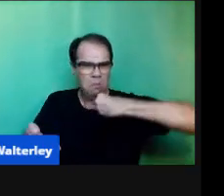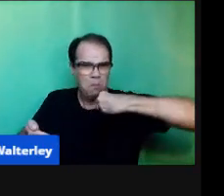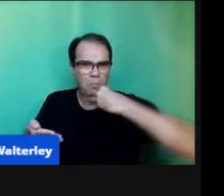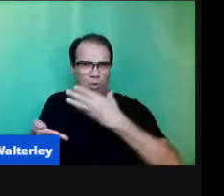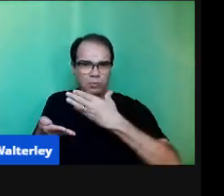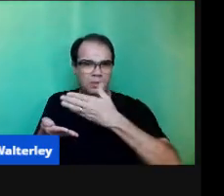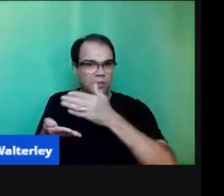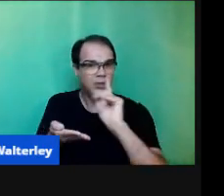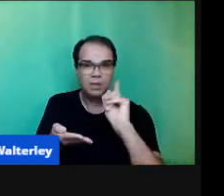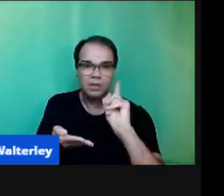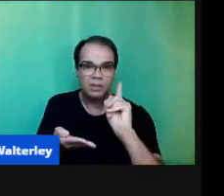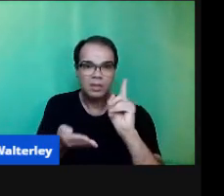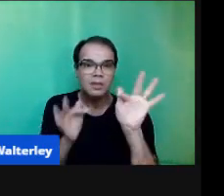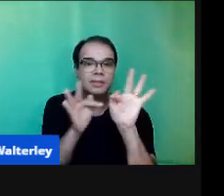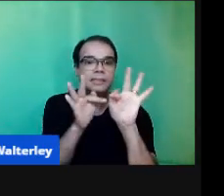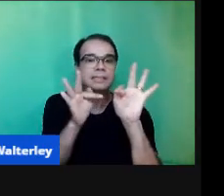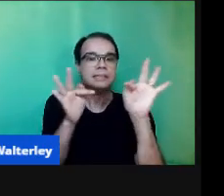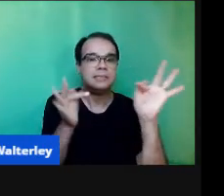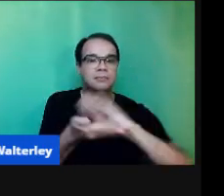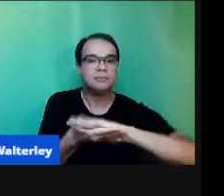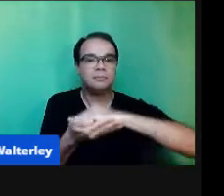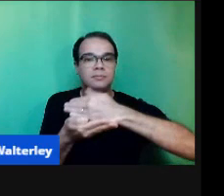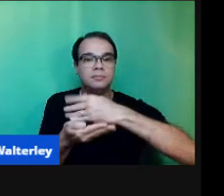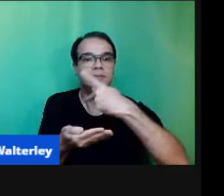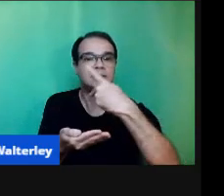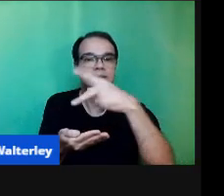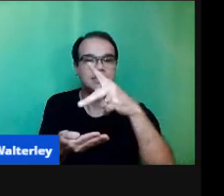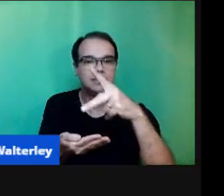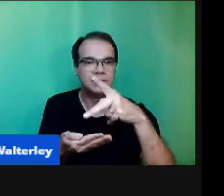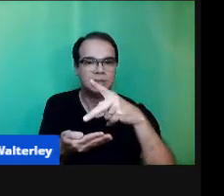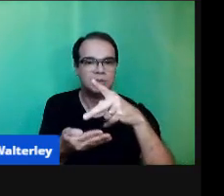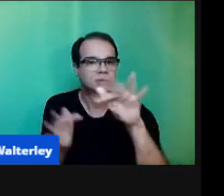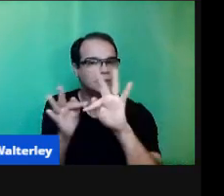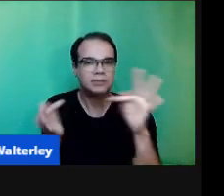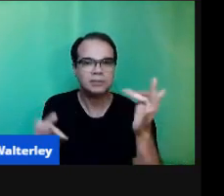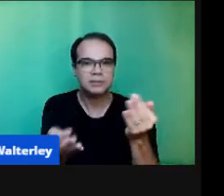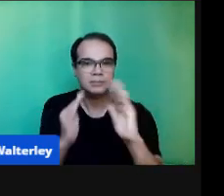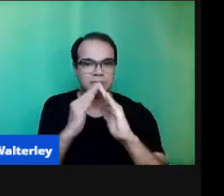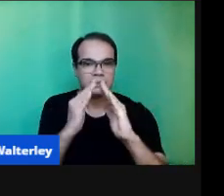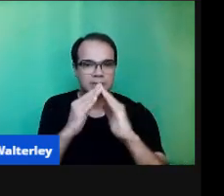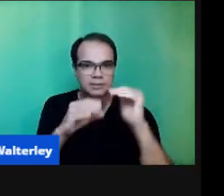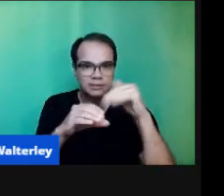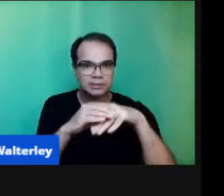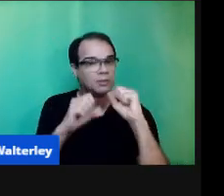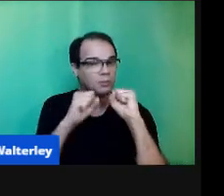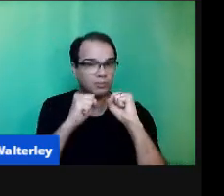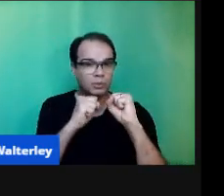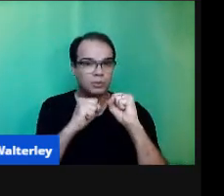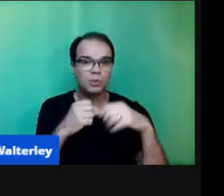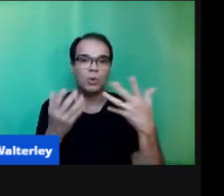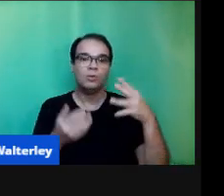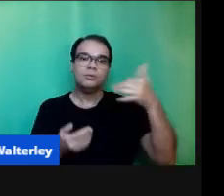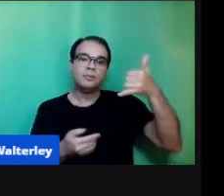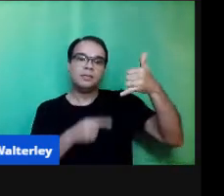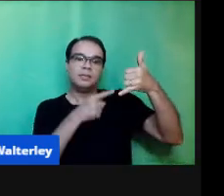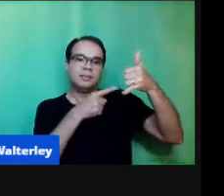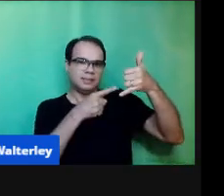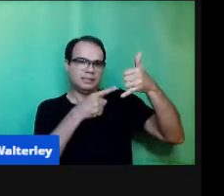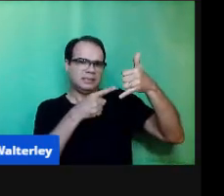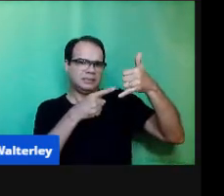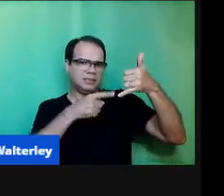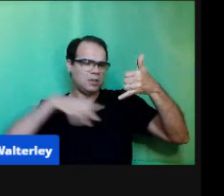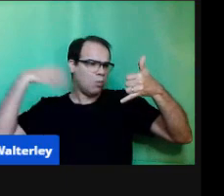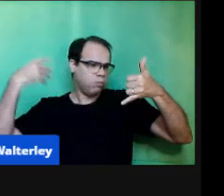computador que você tem em casa ou no seu celular, como que a gente vai editar esse material e como que a gente vai disponibilizar eles